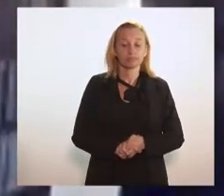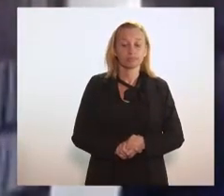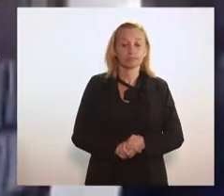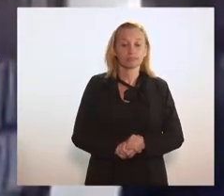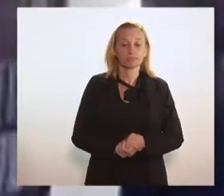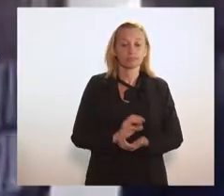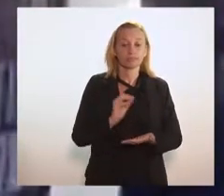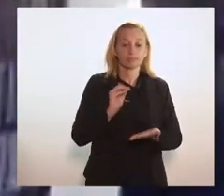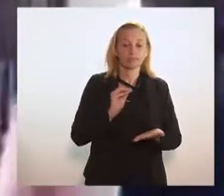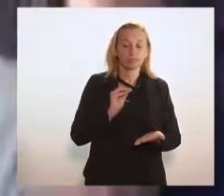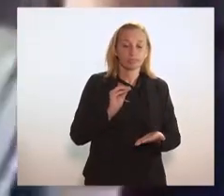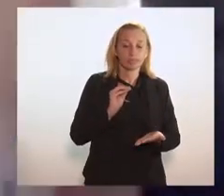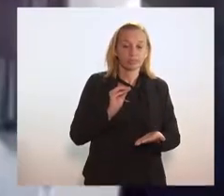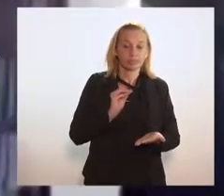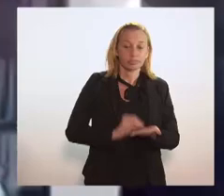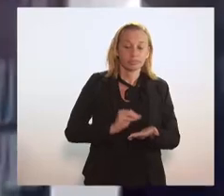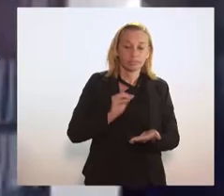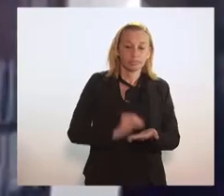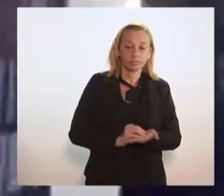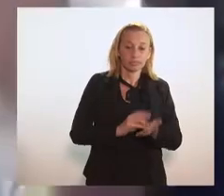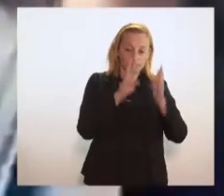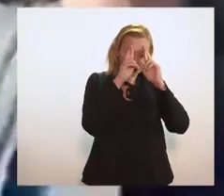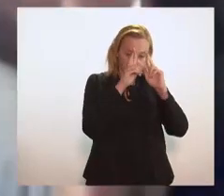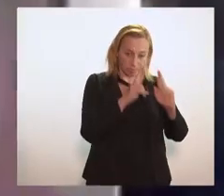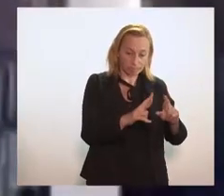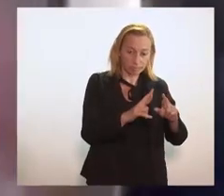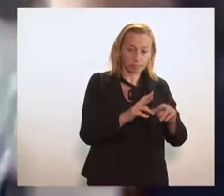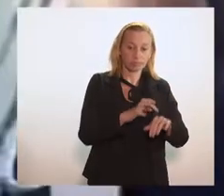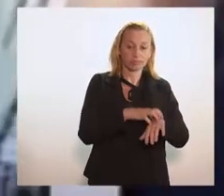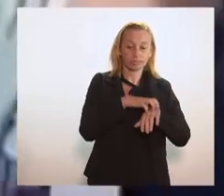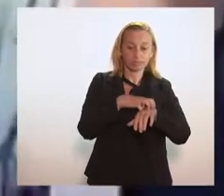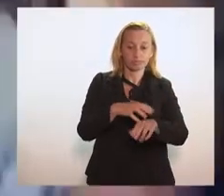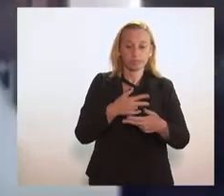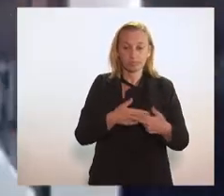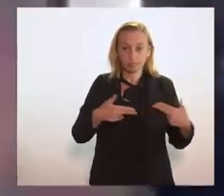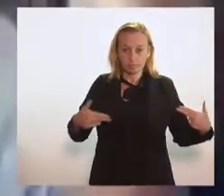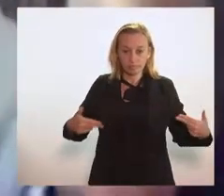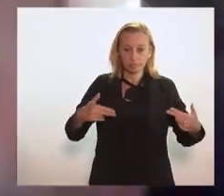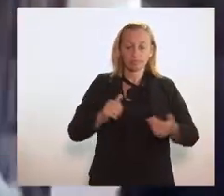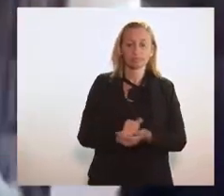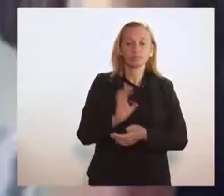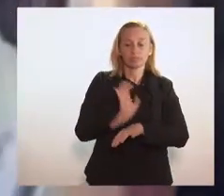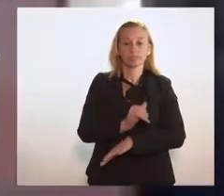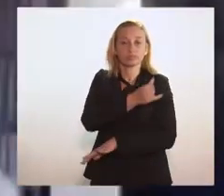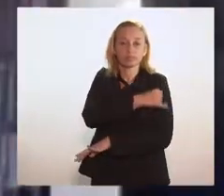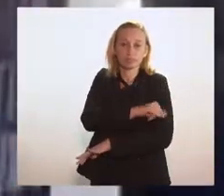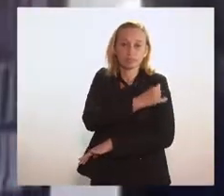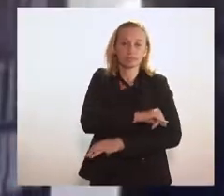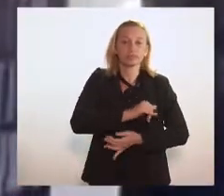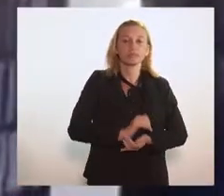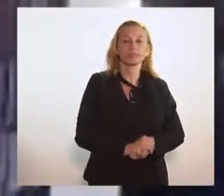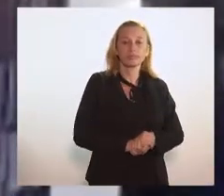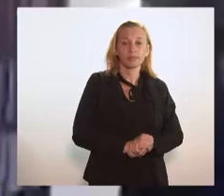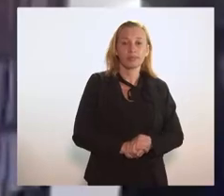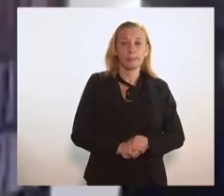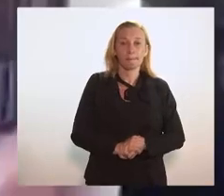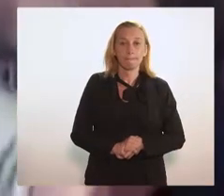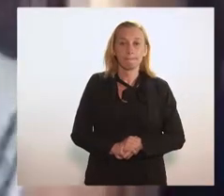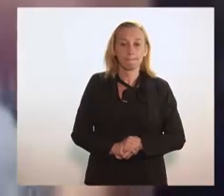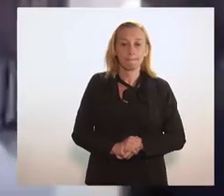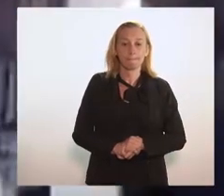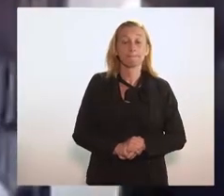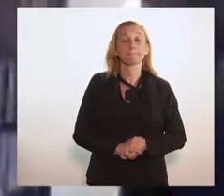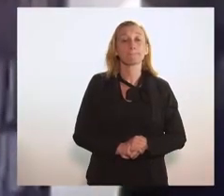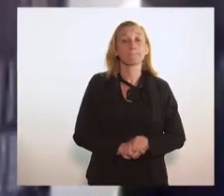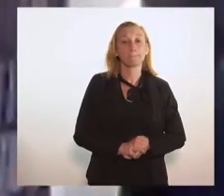descaso como os transportes do estado do Rio de Janeiro